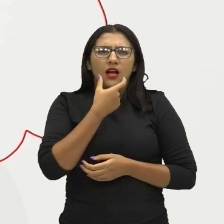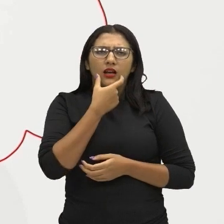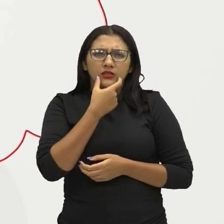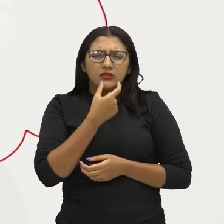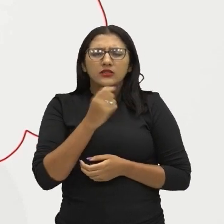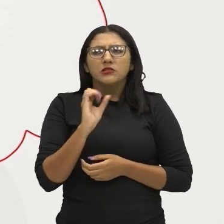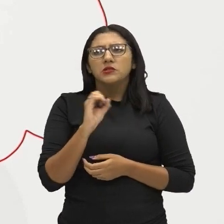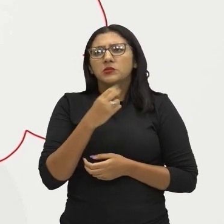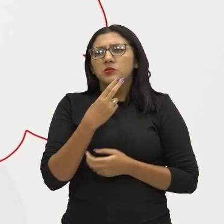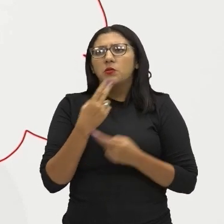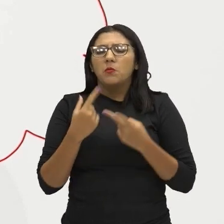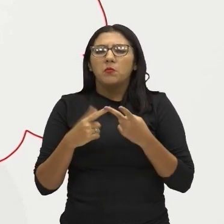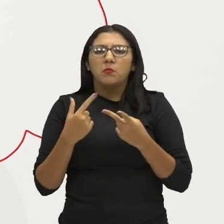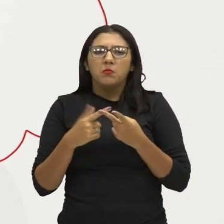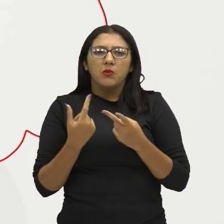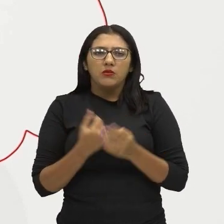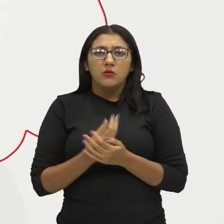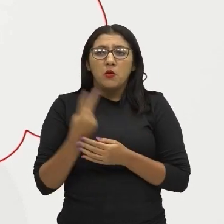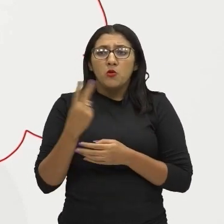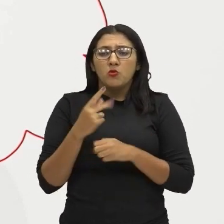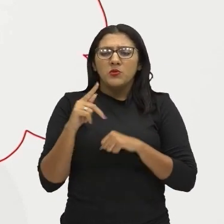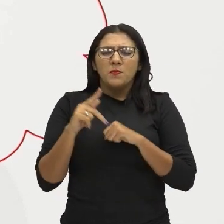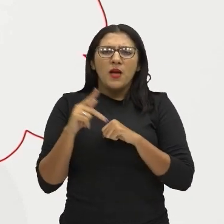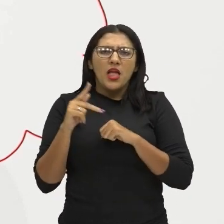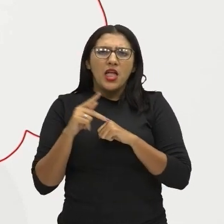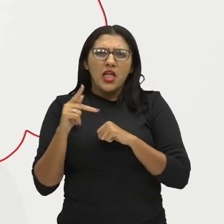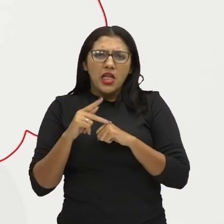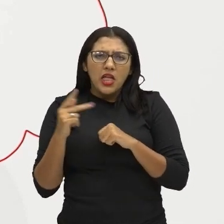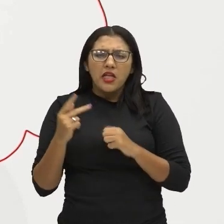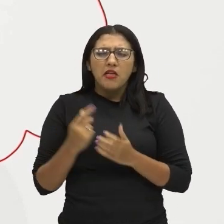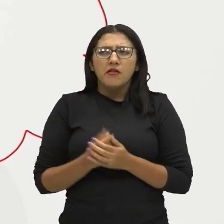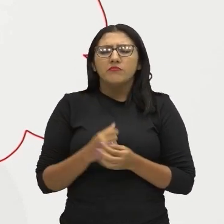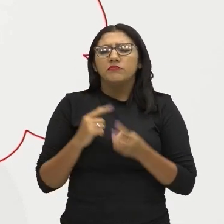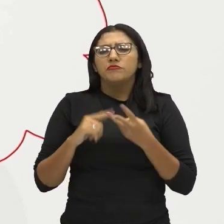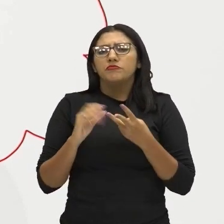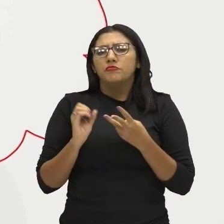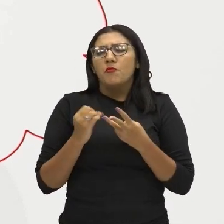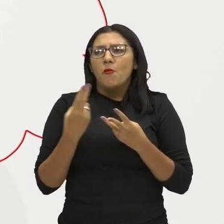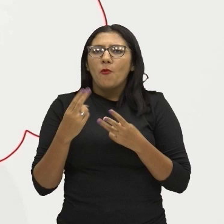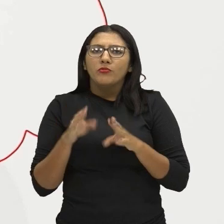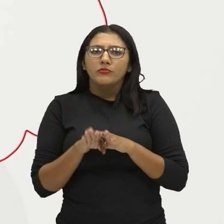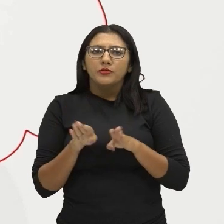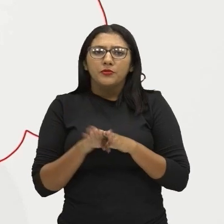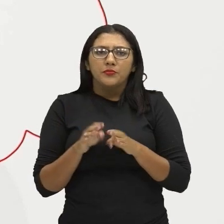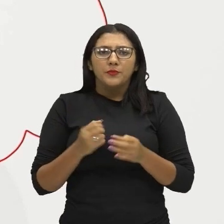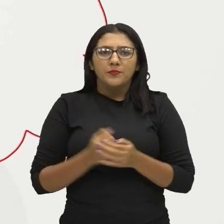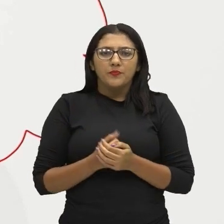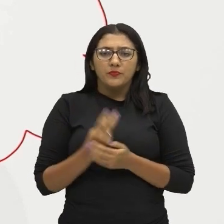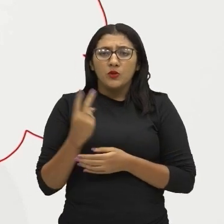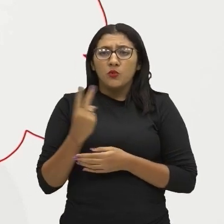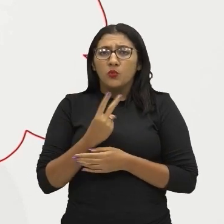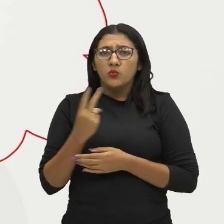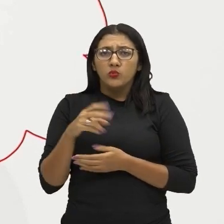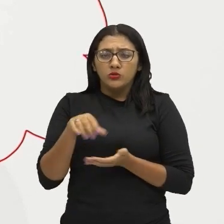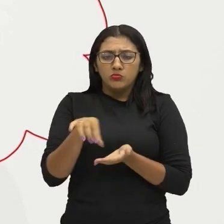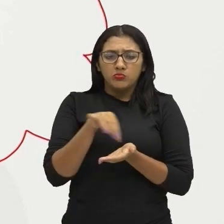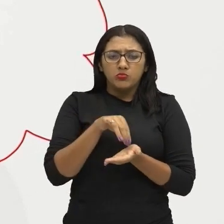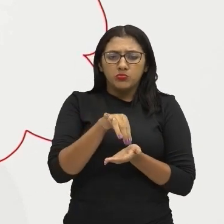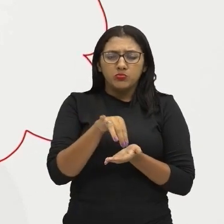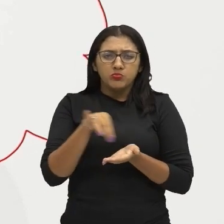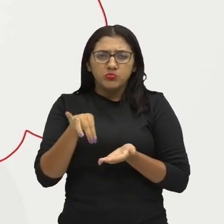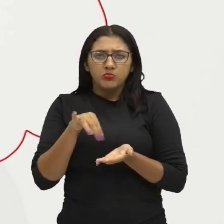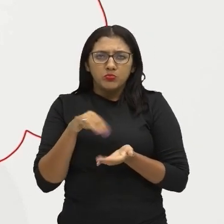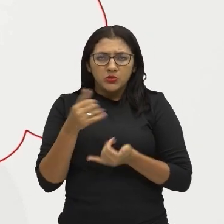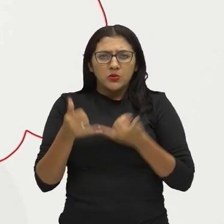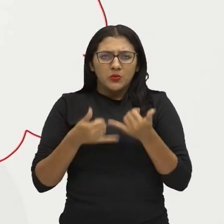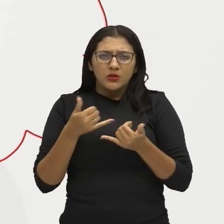biscoito, ela pode ser duas pedrinhas, ela pode ser uma peça, duas peças de um jogo e assim vai. Como